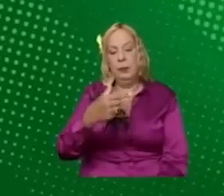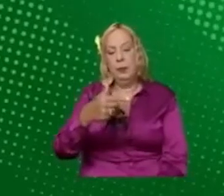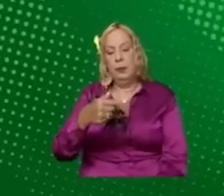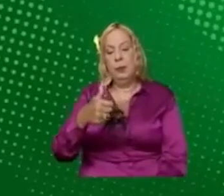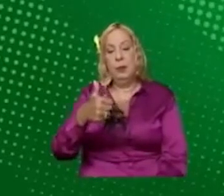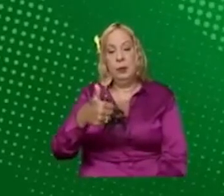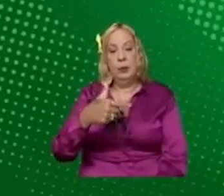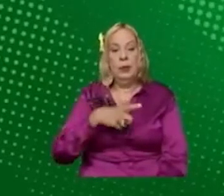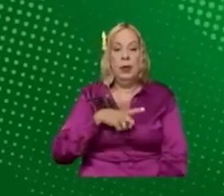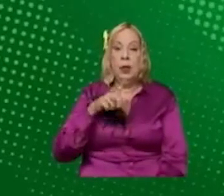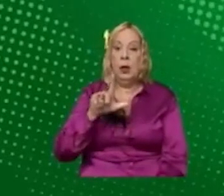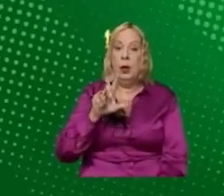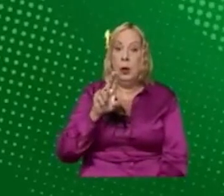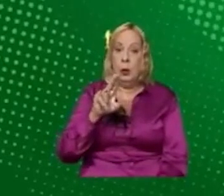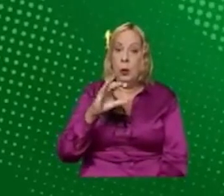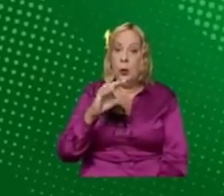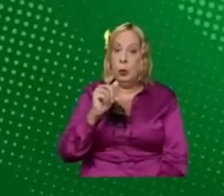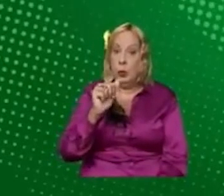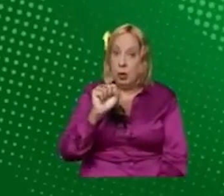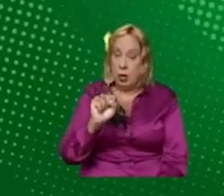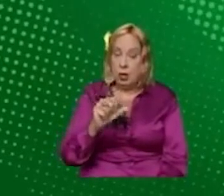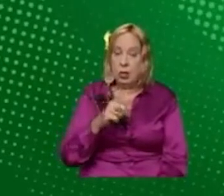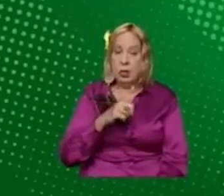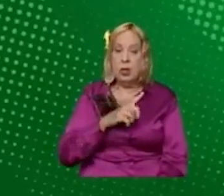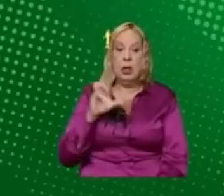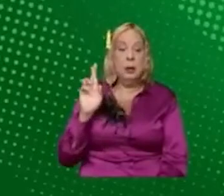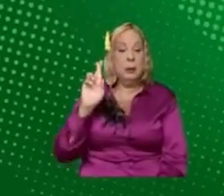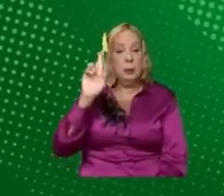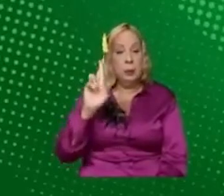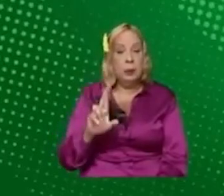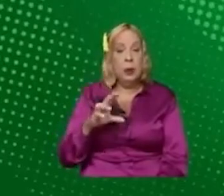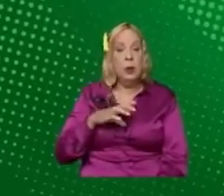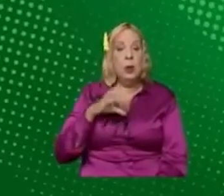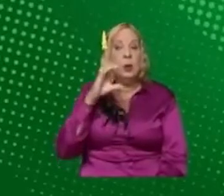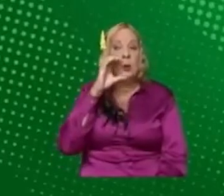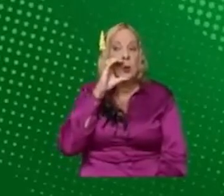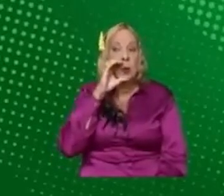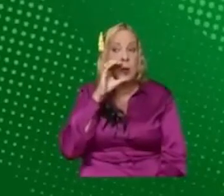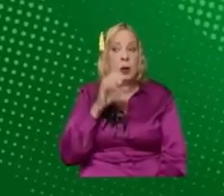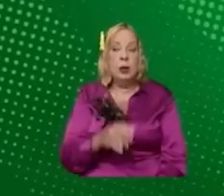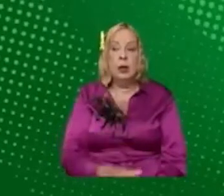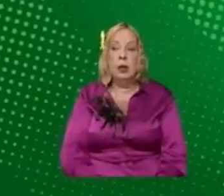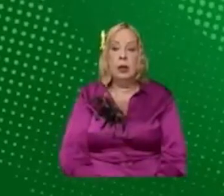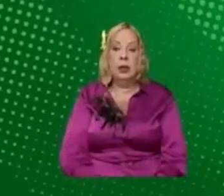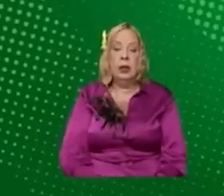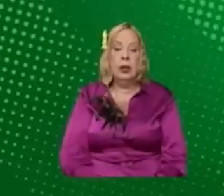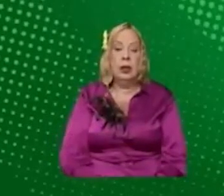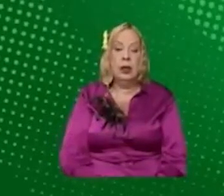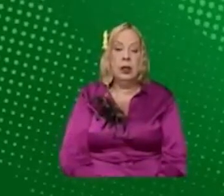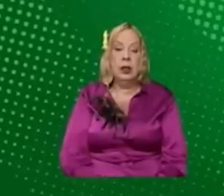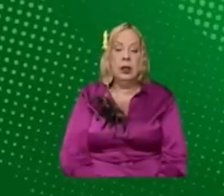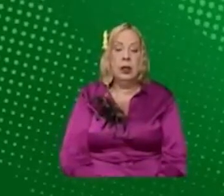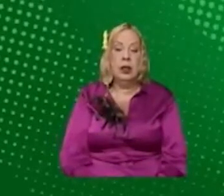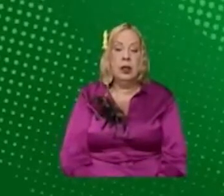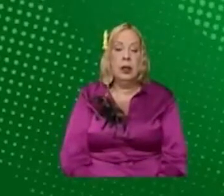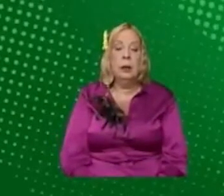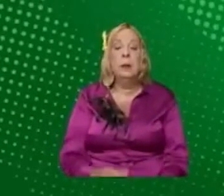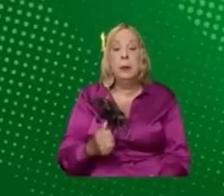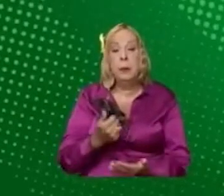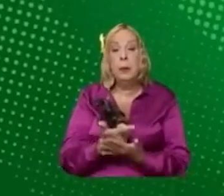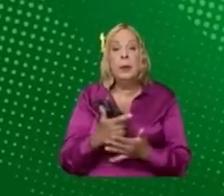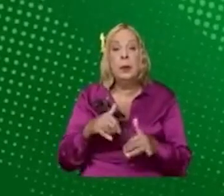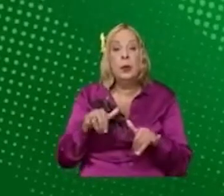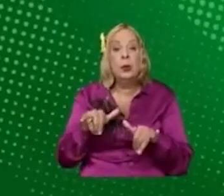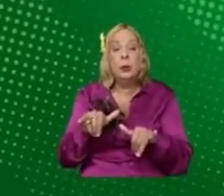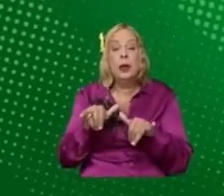075371, Lucas, menor, será representado, tá lá de Socorro. Com a Andressa, fizeram a aquisição lá no